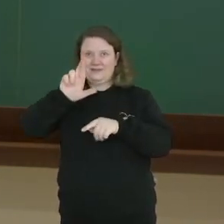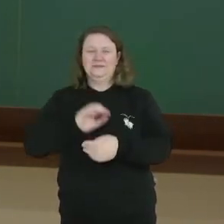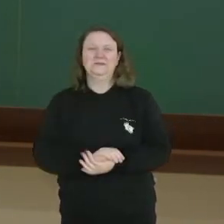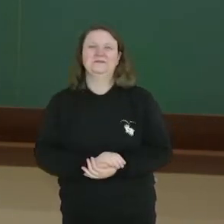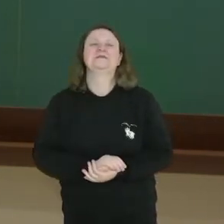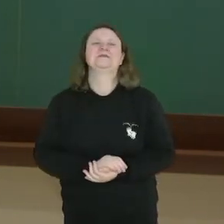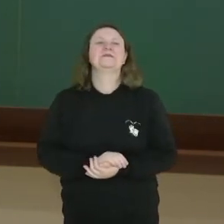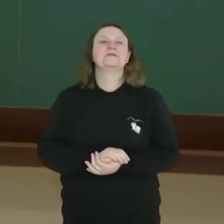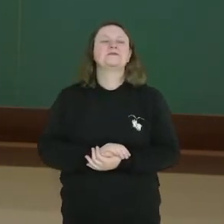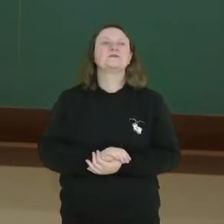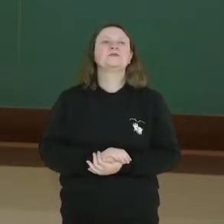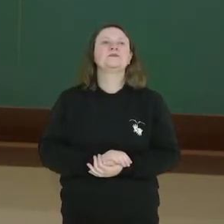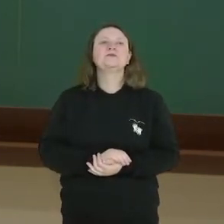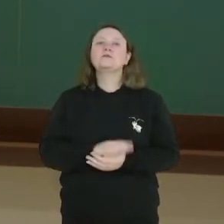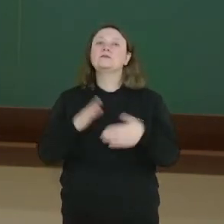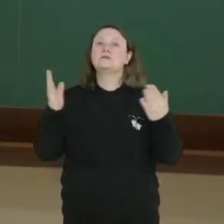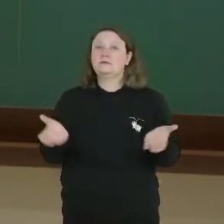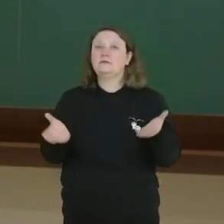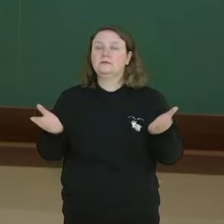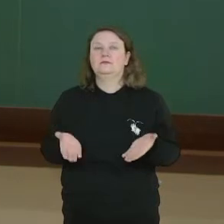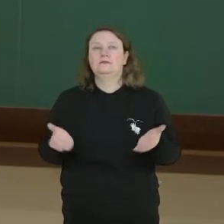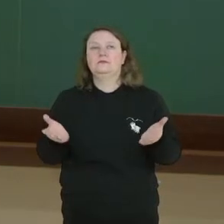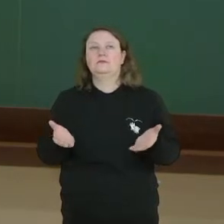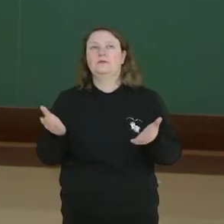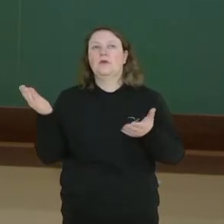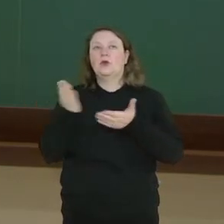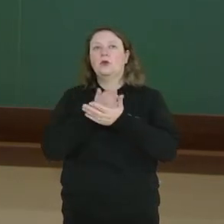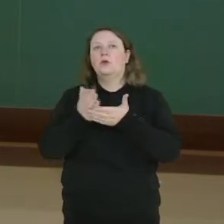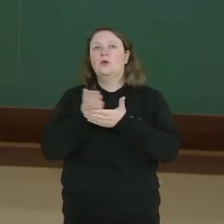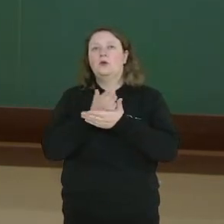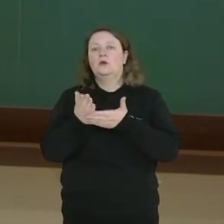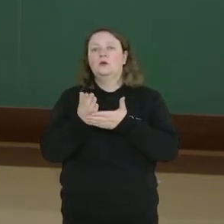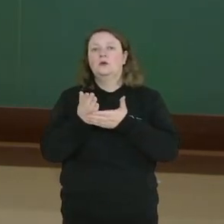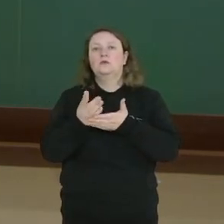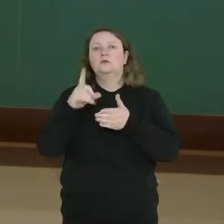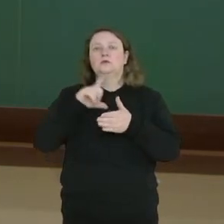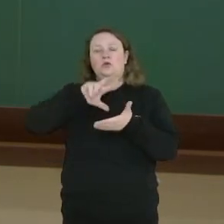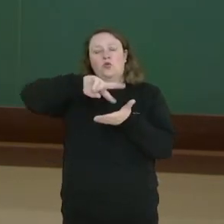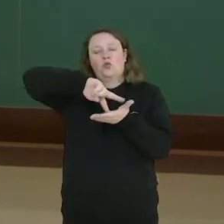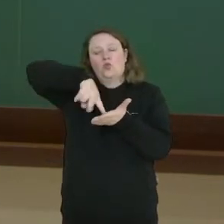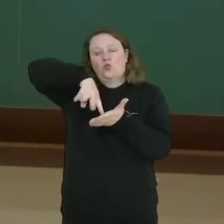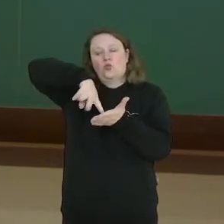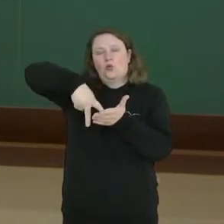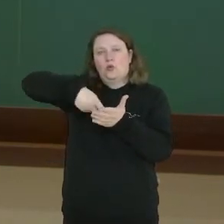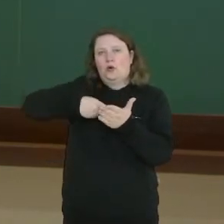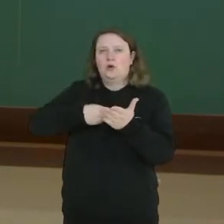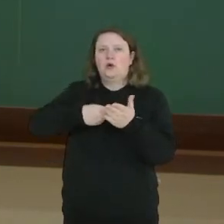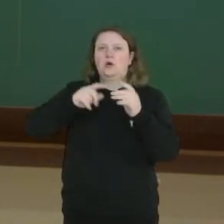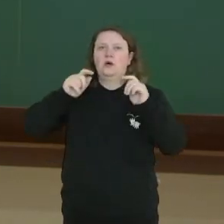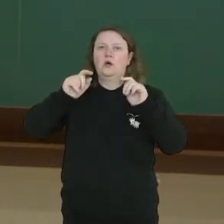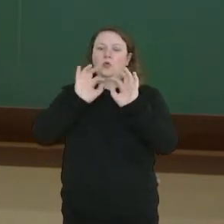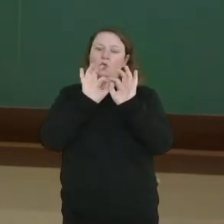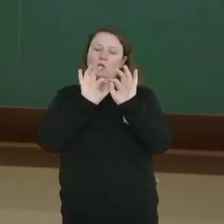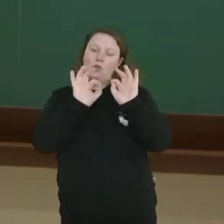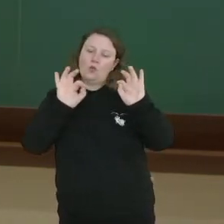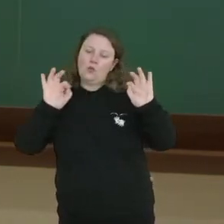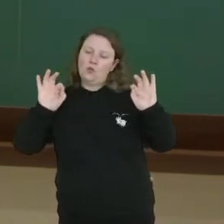entender. Então olha lá, quando eu divido uma circunferência em n arcos, essas cordas a gente viu que dá um